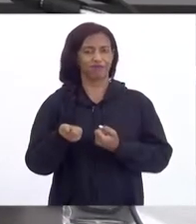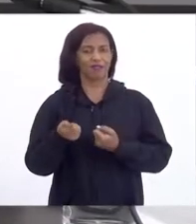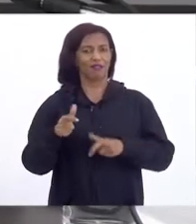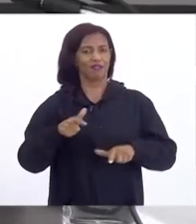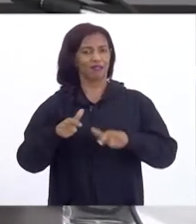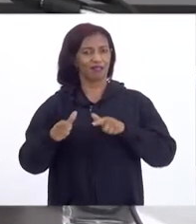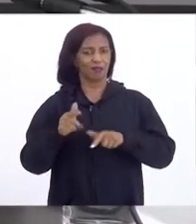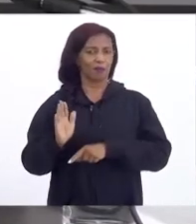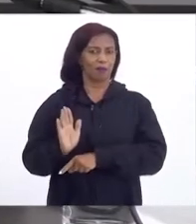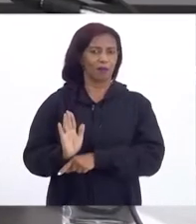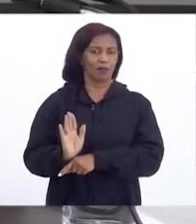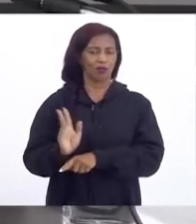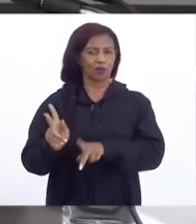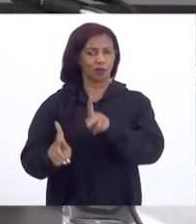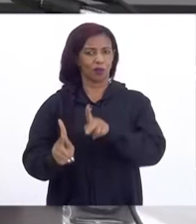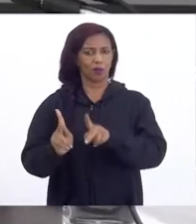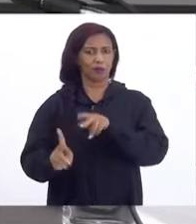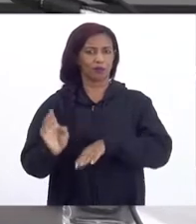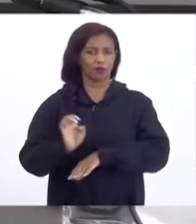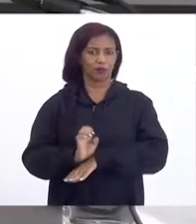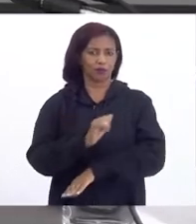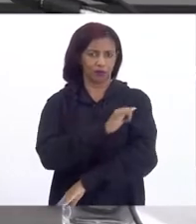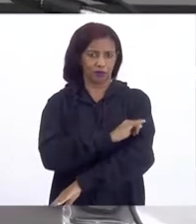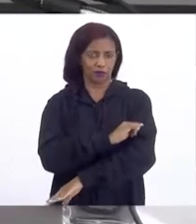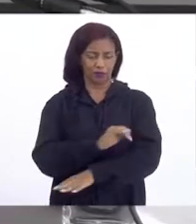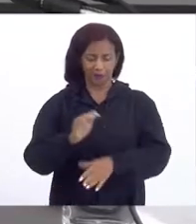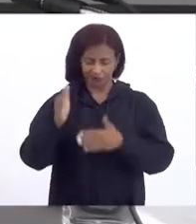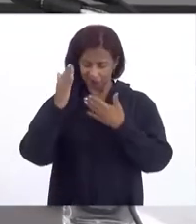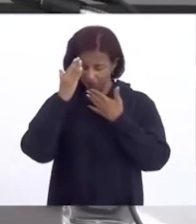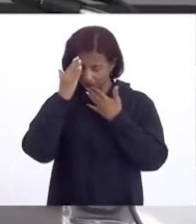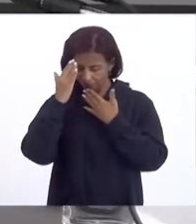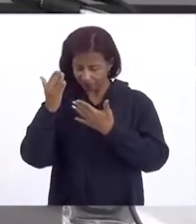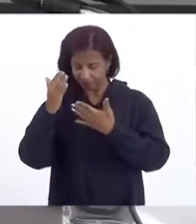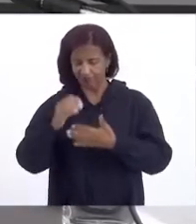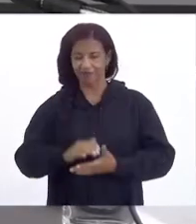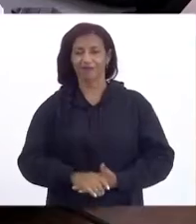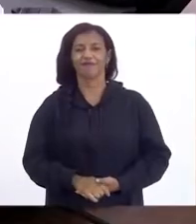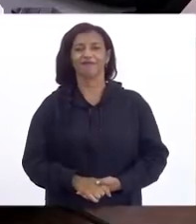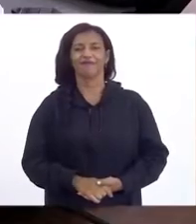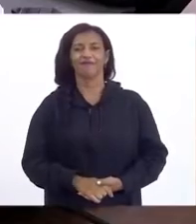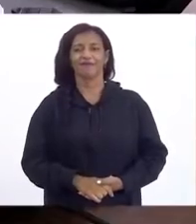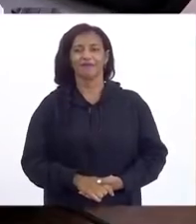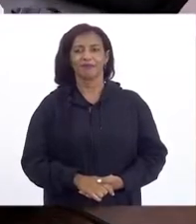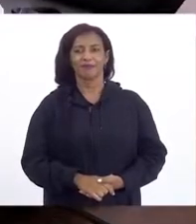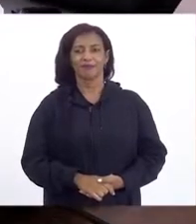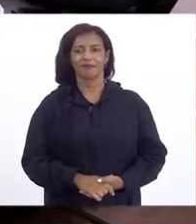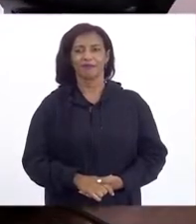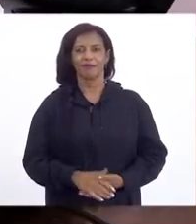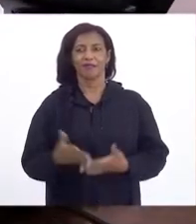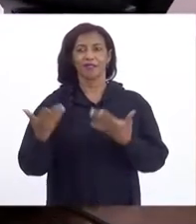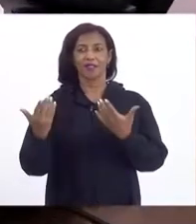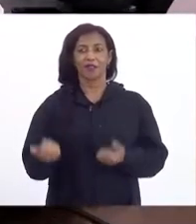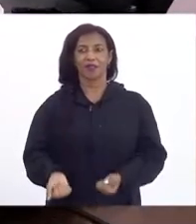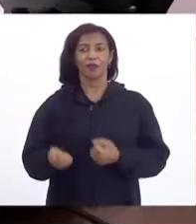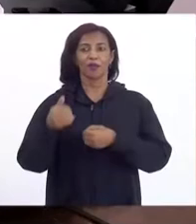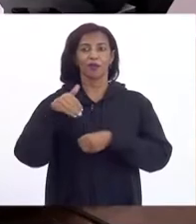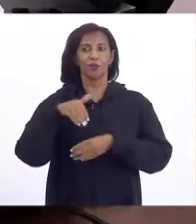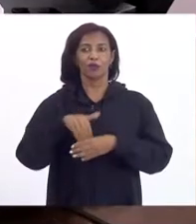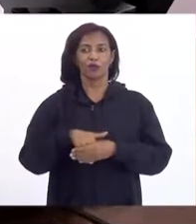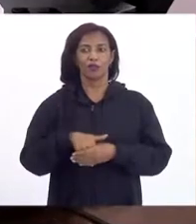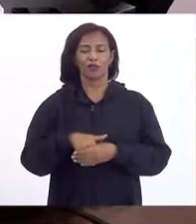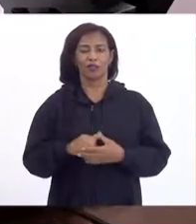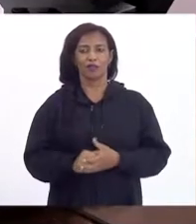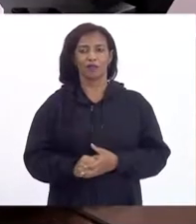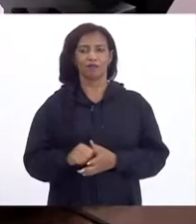da população do Estado do Rio de Janeiro. Muito obrigado pela sugestão, mas vamos votar primeiro